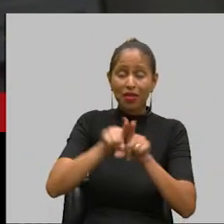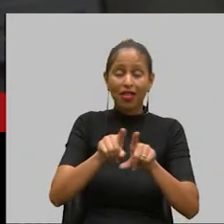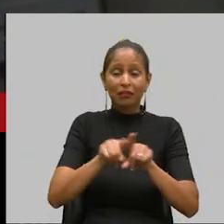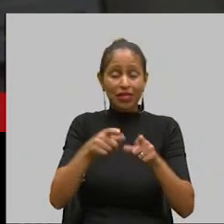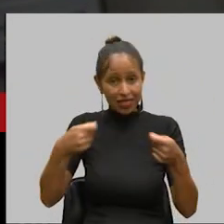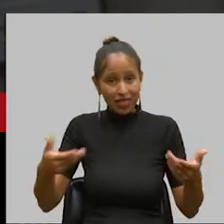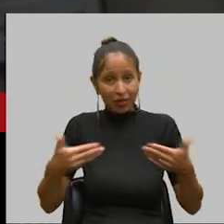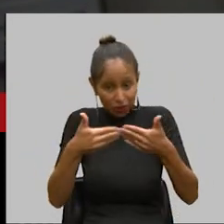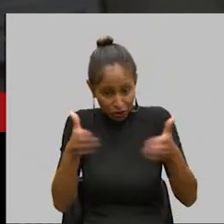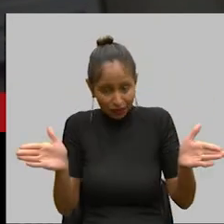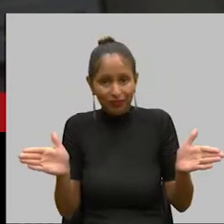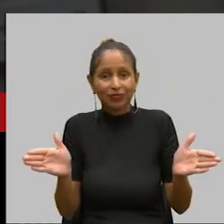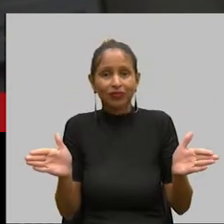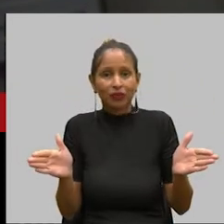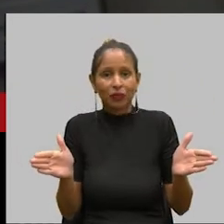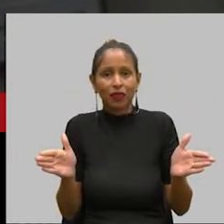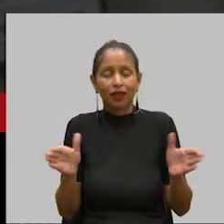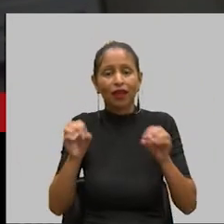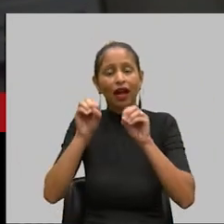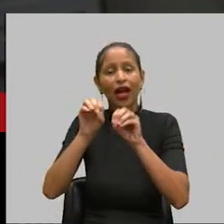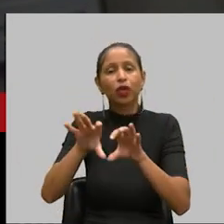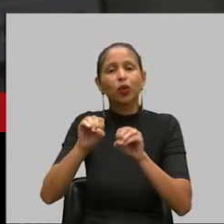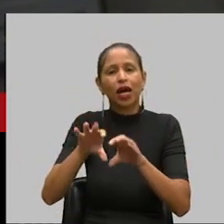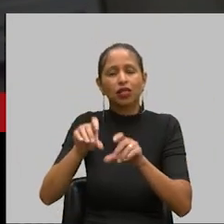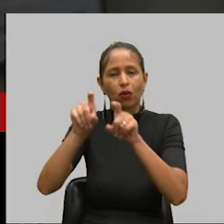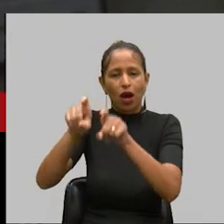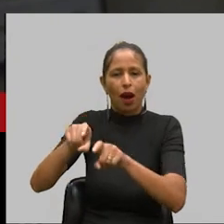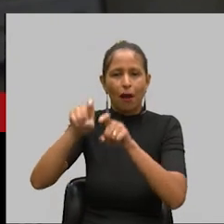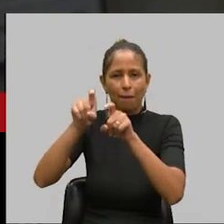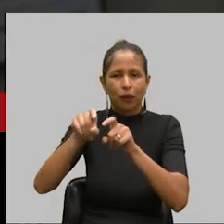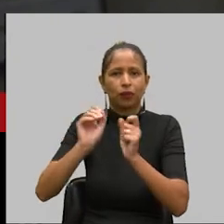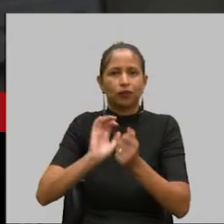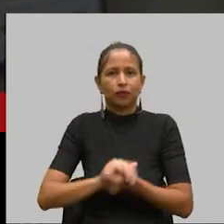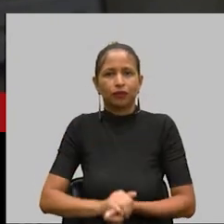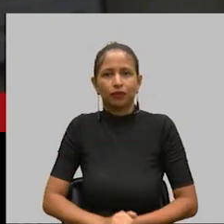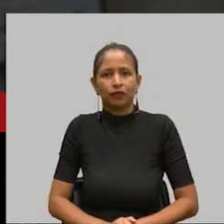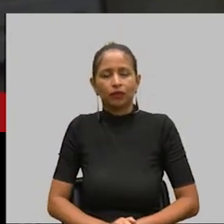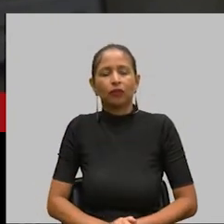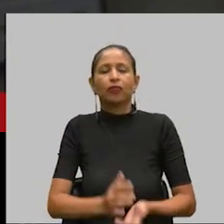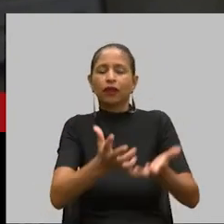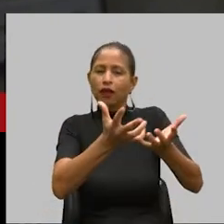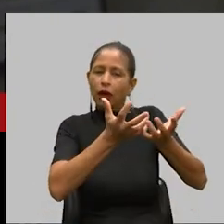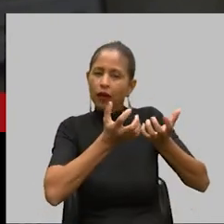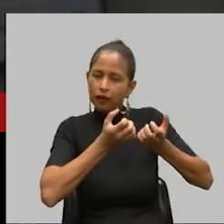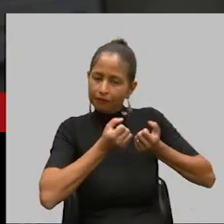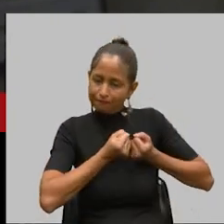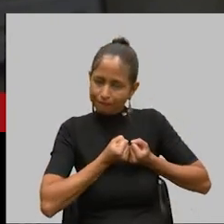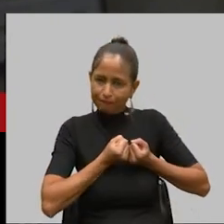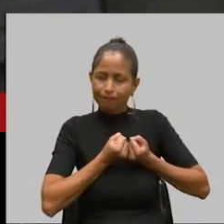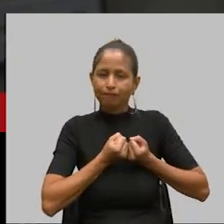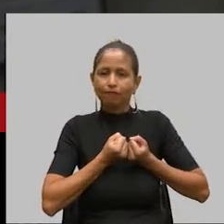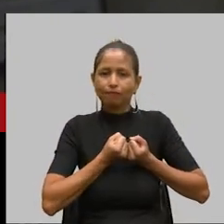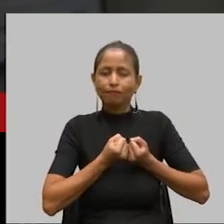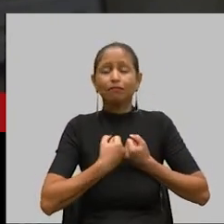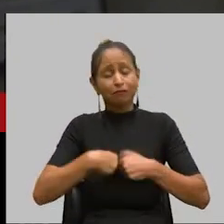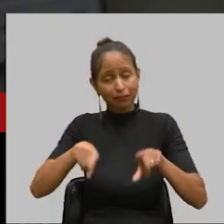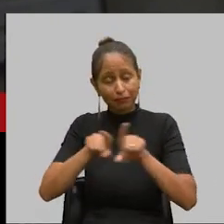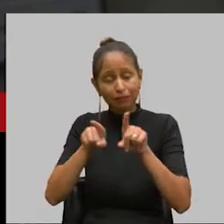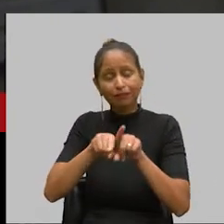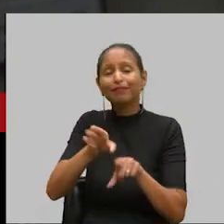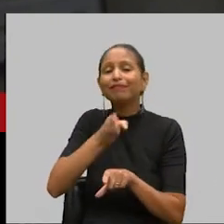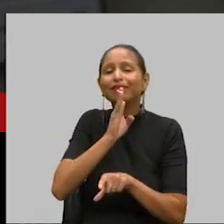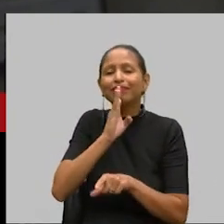eh da Educação do campo então assim fomos bem acolhidos acolhidas e a gente Reconhece esse